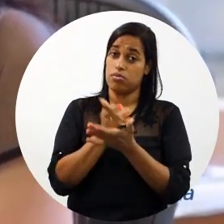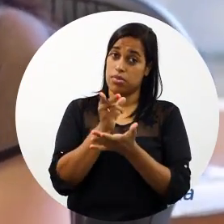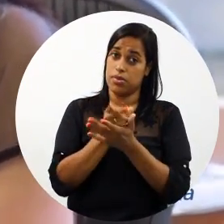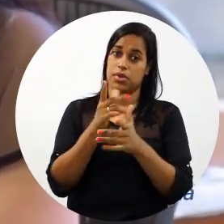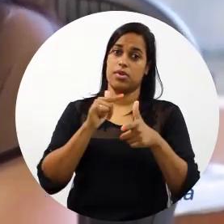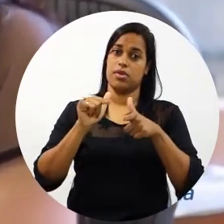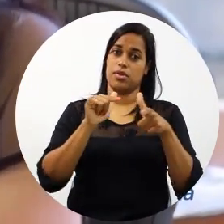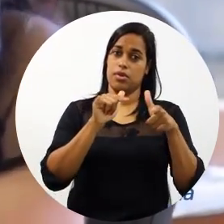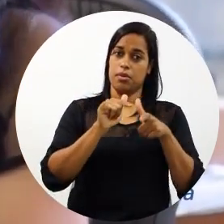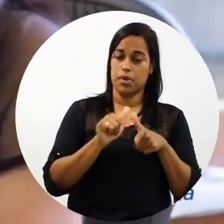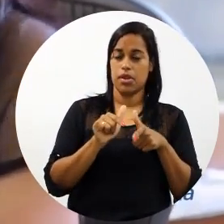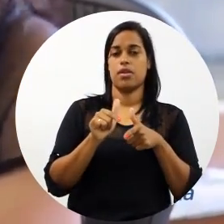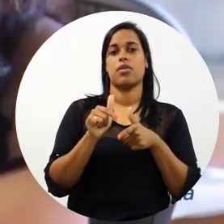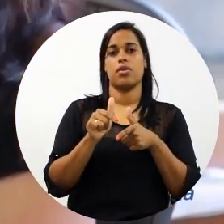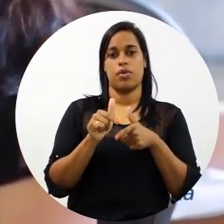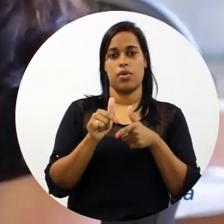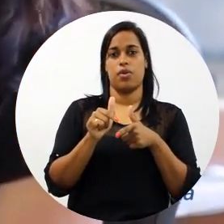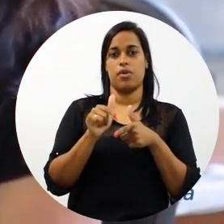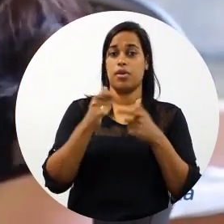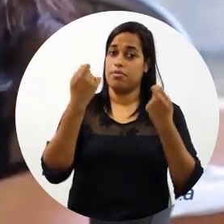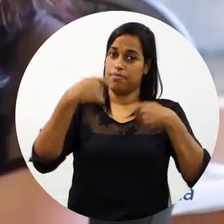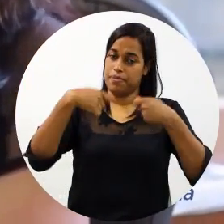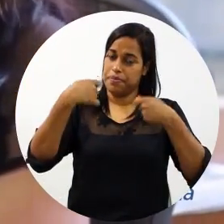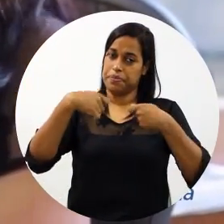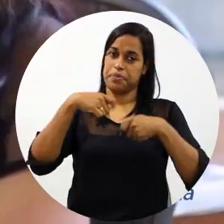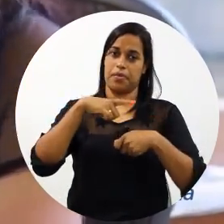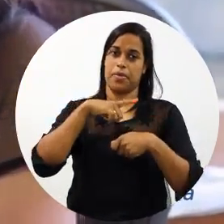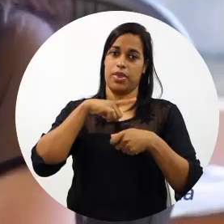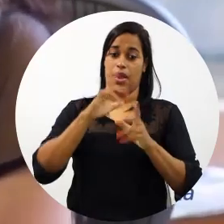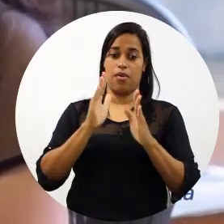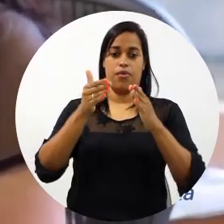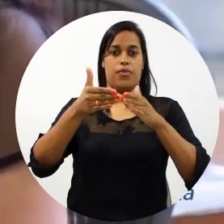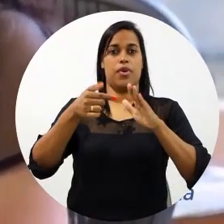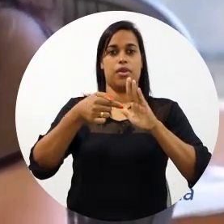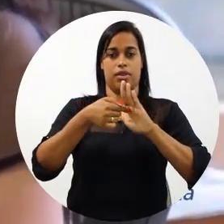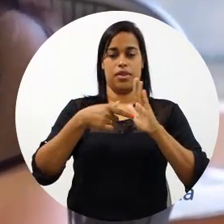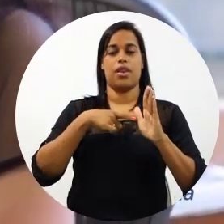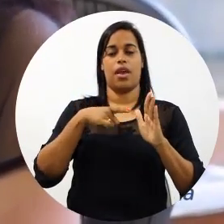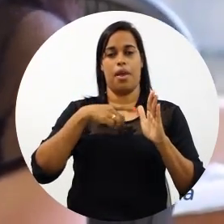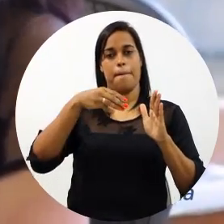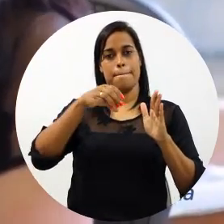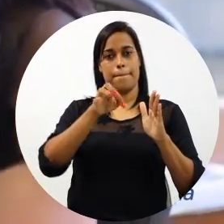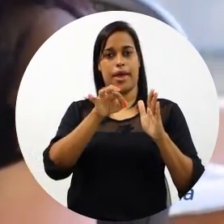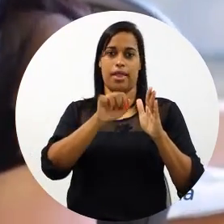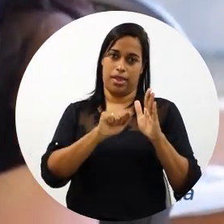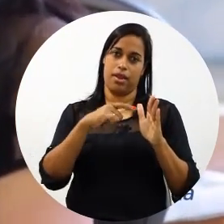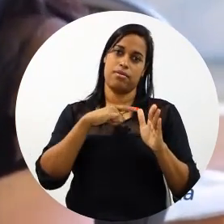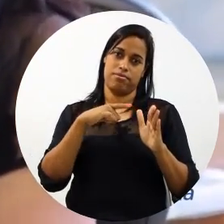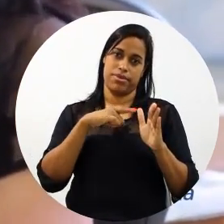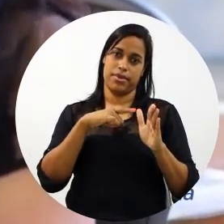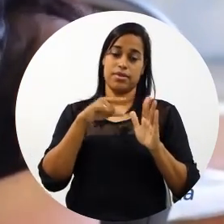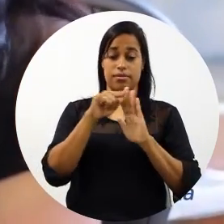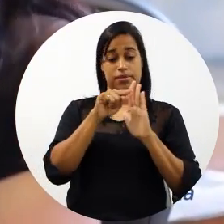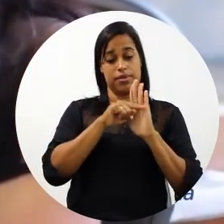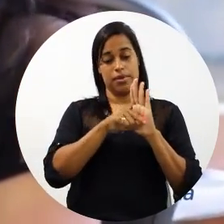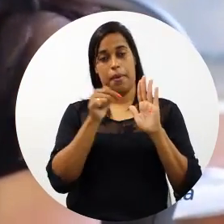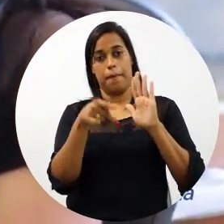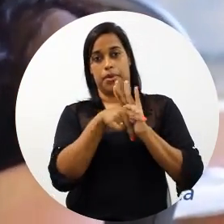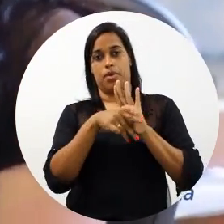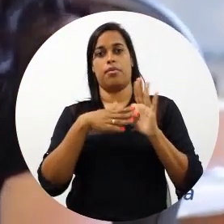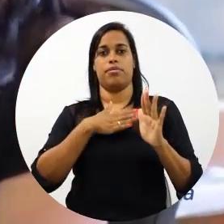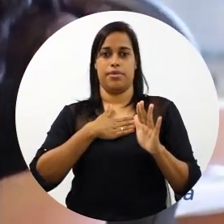um trabalhador da operação básica, ele vai precisar bater a meta dele para aquilo que foi estabelecido para ele.